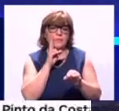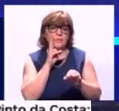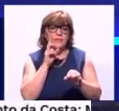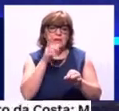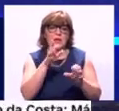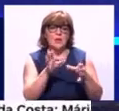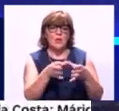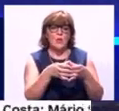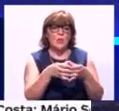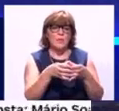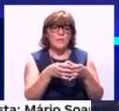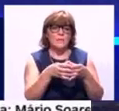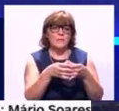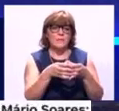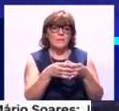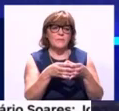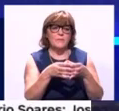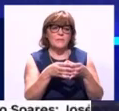Aquele clube,